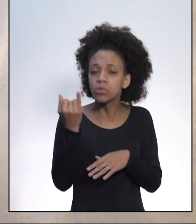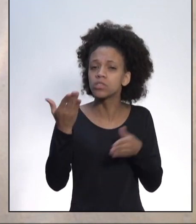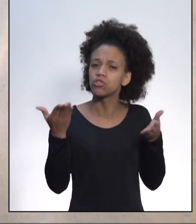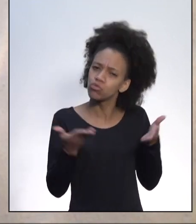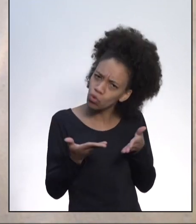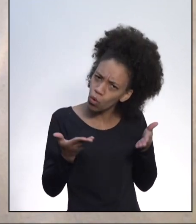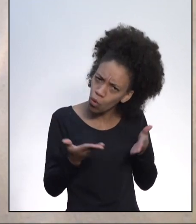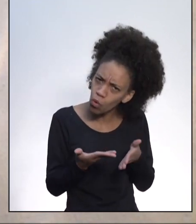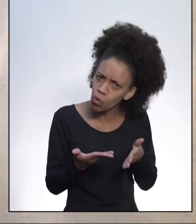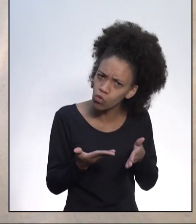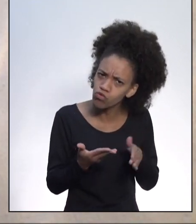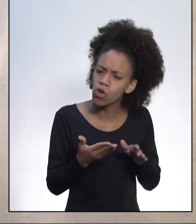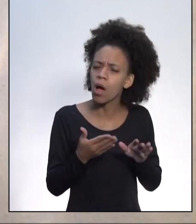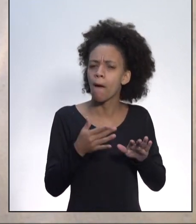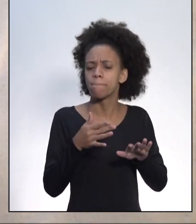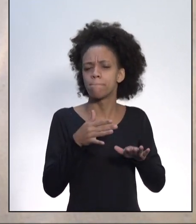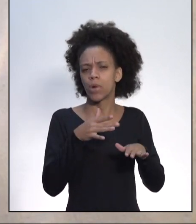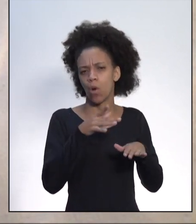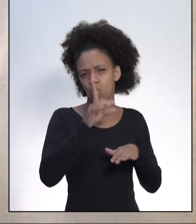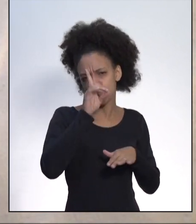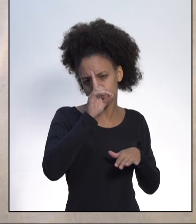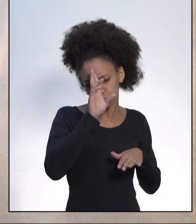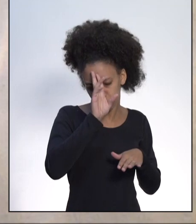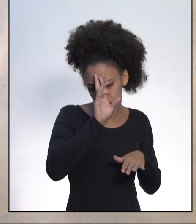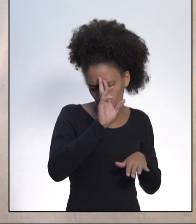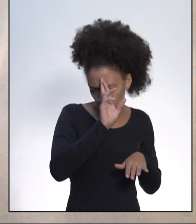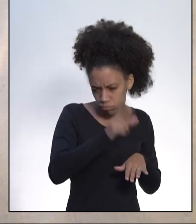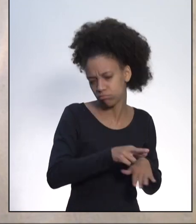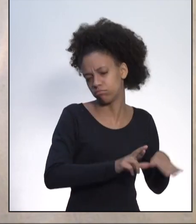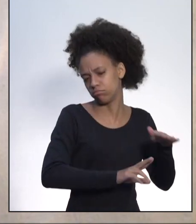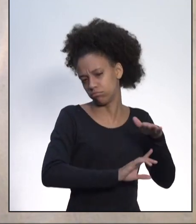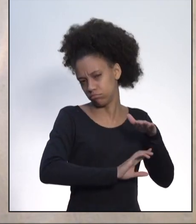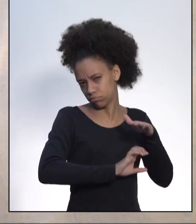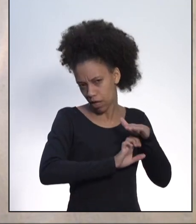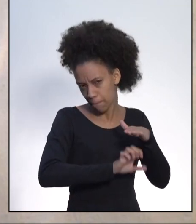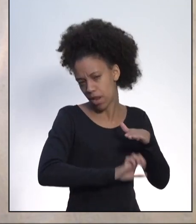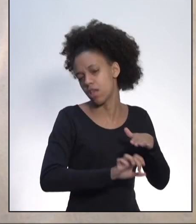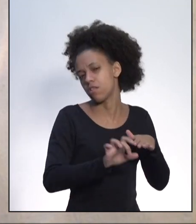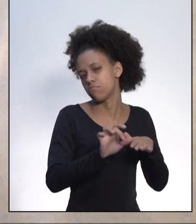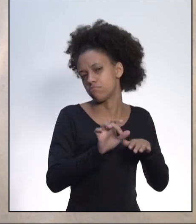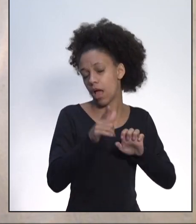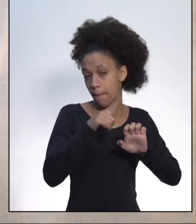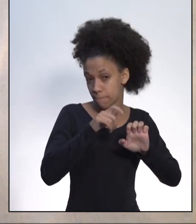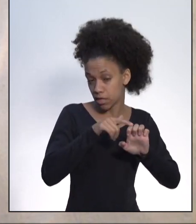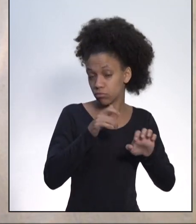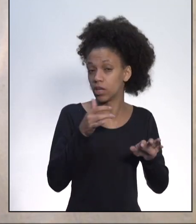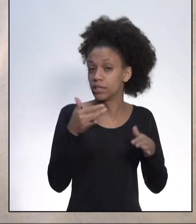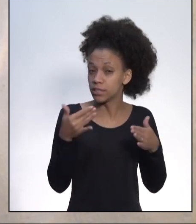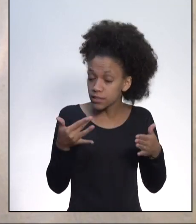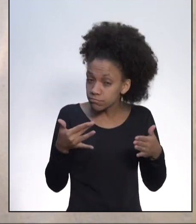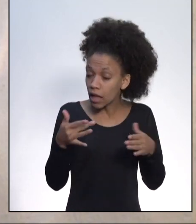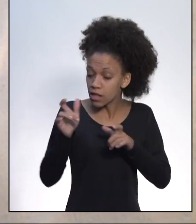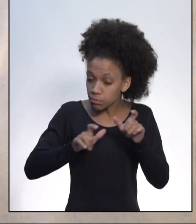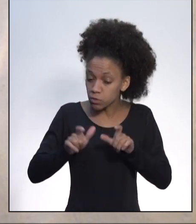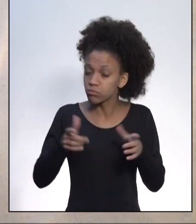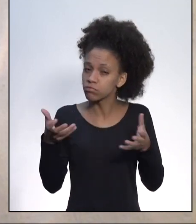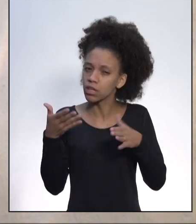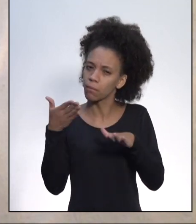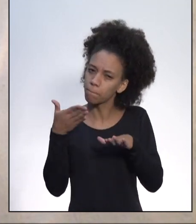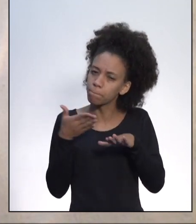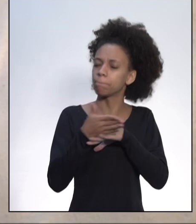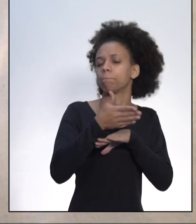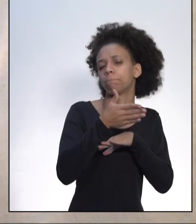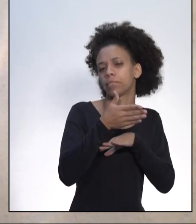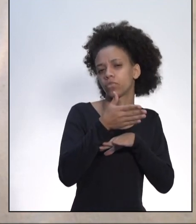hoje para o empresário, para o empreendedor, para aquelas pessoas que querem partir, e eu espero que muitos de vocês que